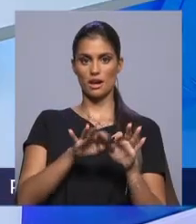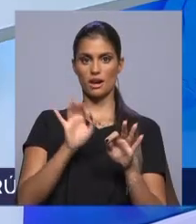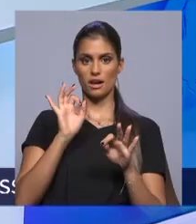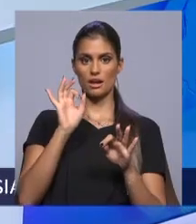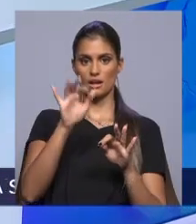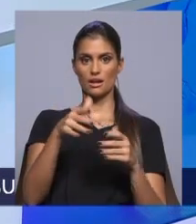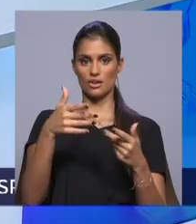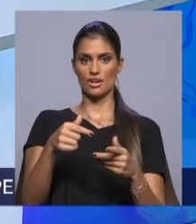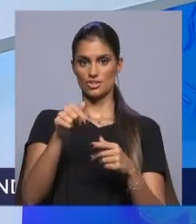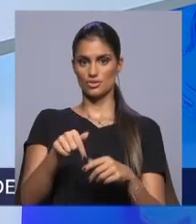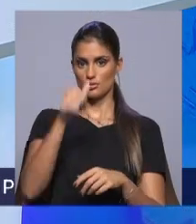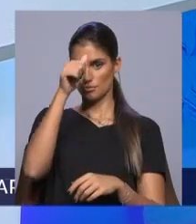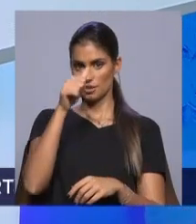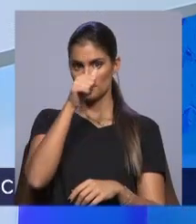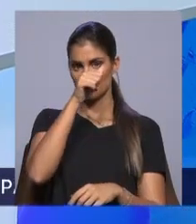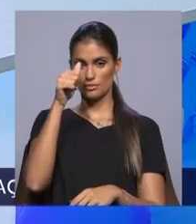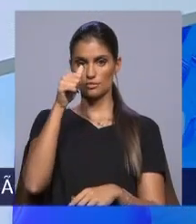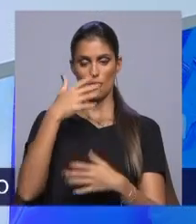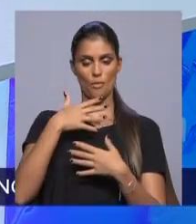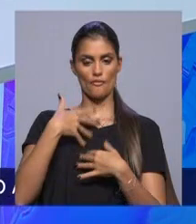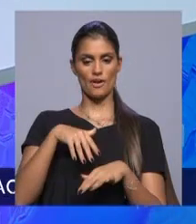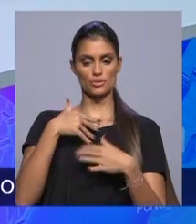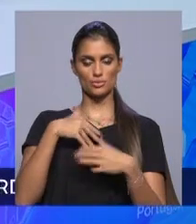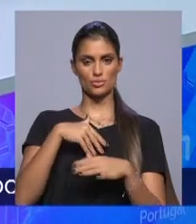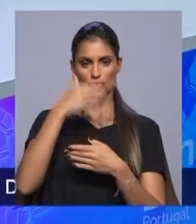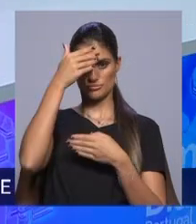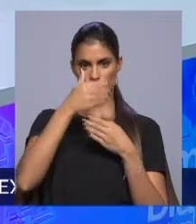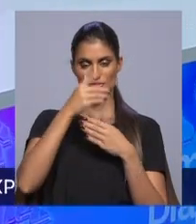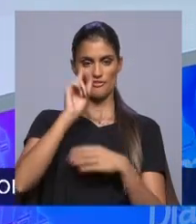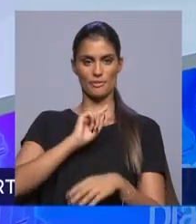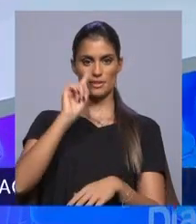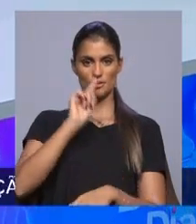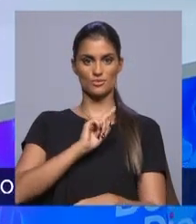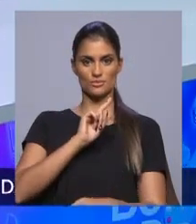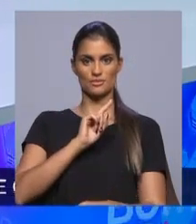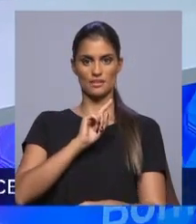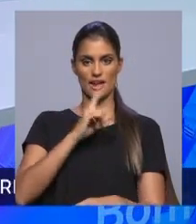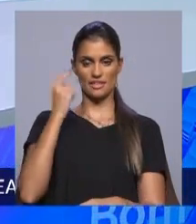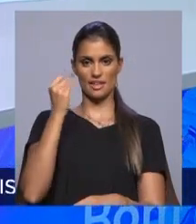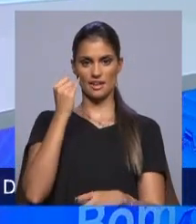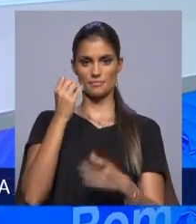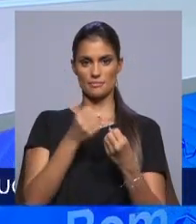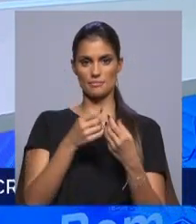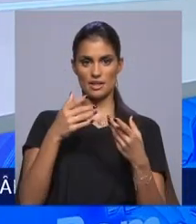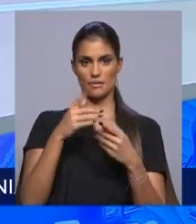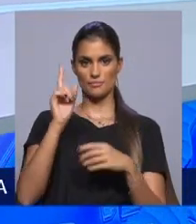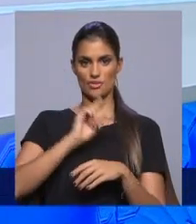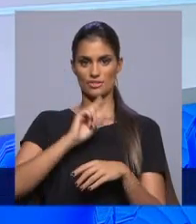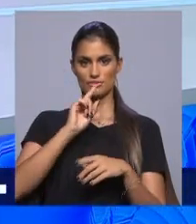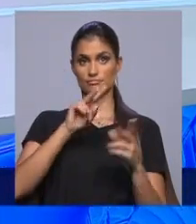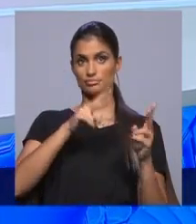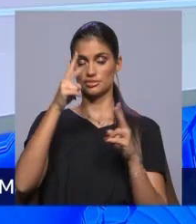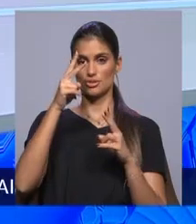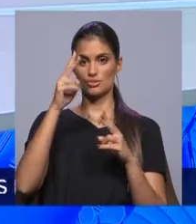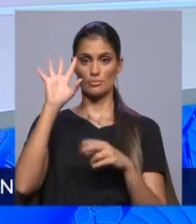Miguel, deste domingo vai para um fato espacial feminino. A ideia é levar mais mulheres por incursões e por idas ao espaço, é